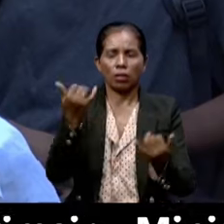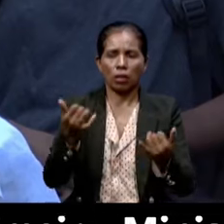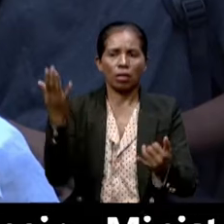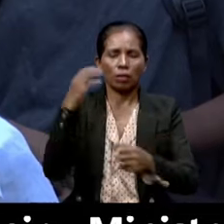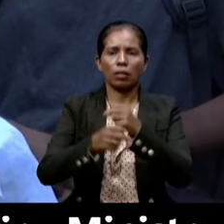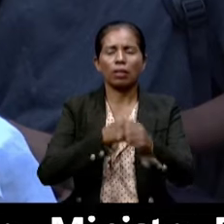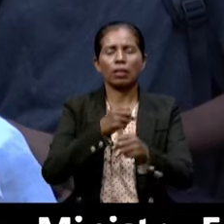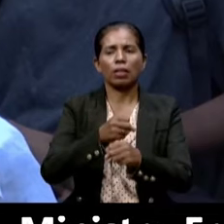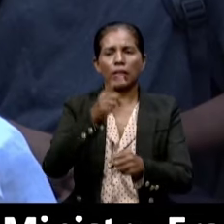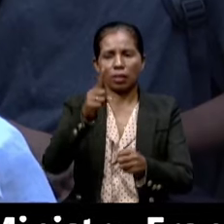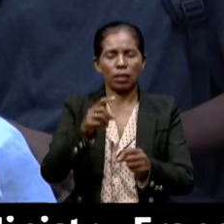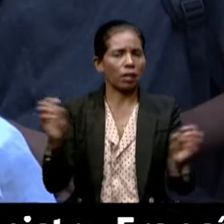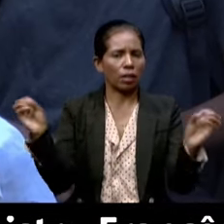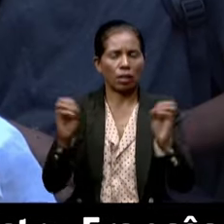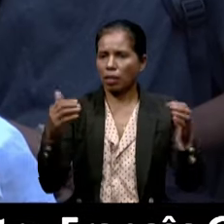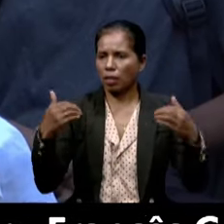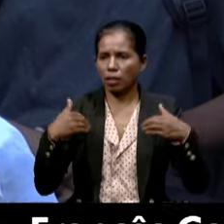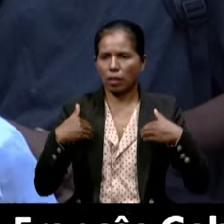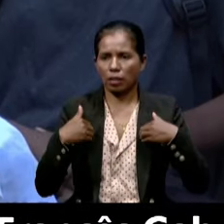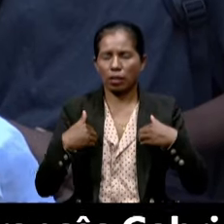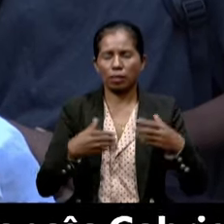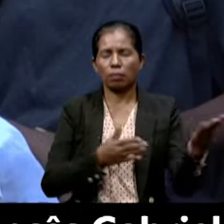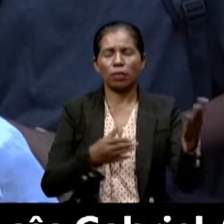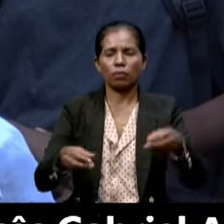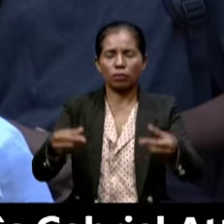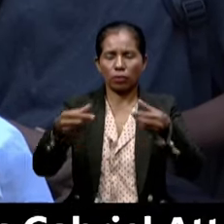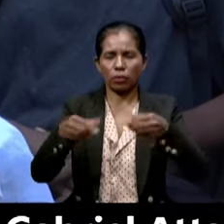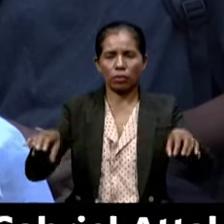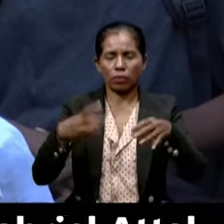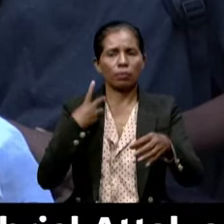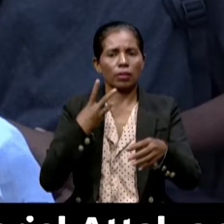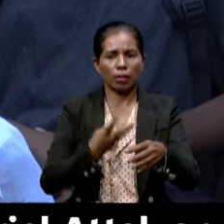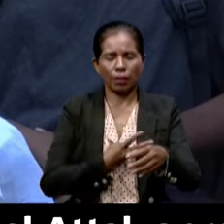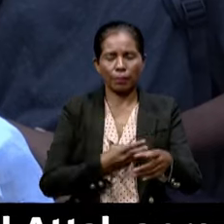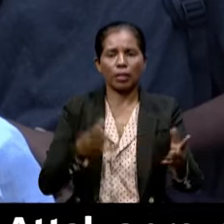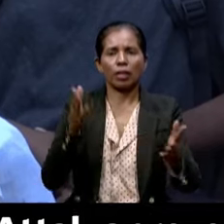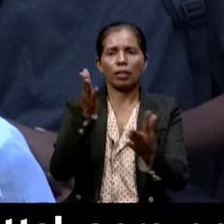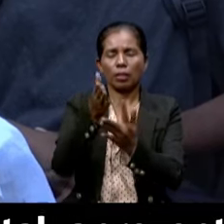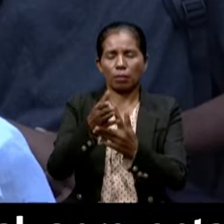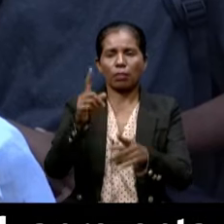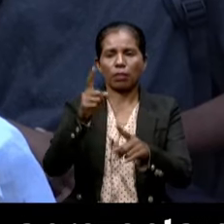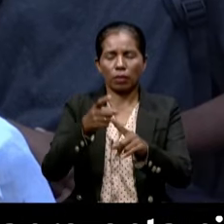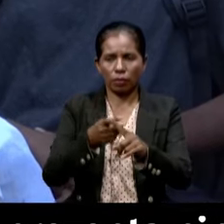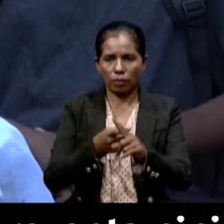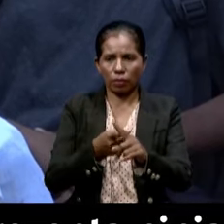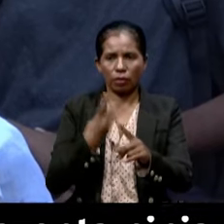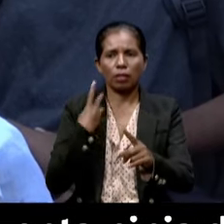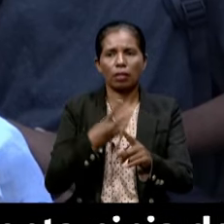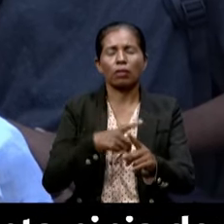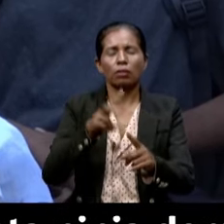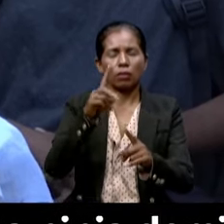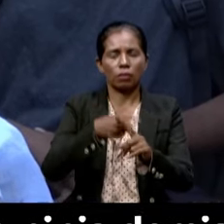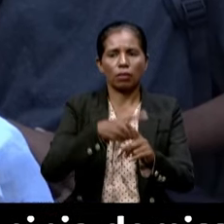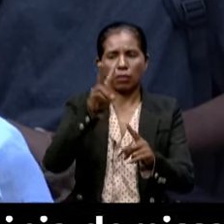ida resi. La iha kontratu dia tama. Maybe kontratu ne tama iha bulan tiga, bulan satu fale. Ami sira bulan dua nela